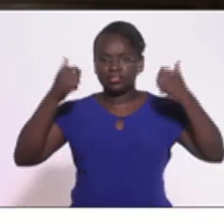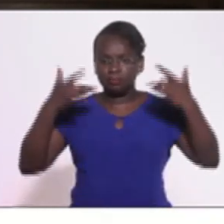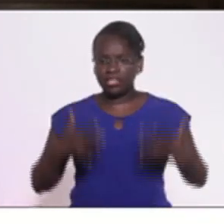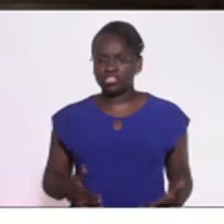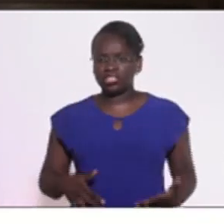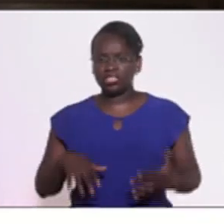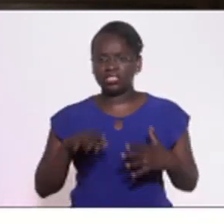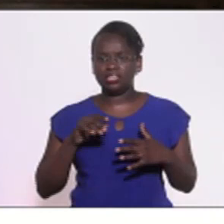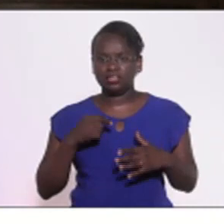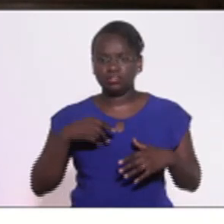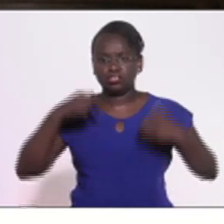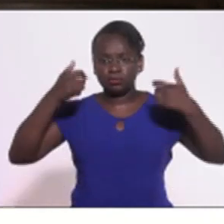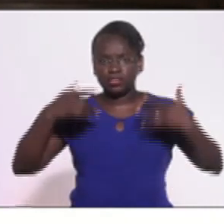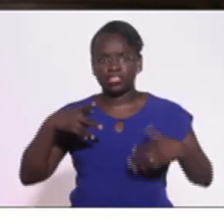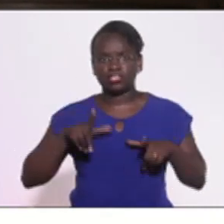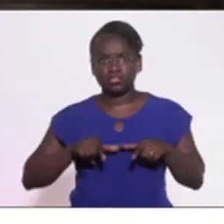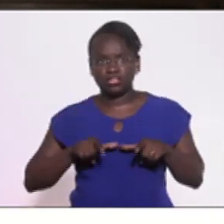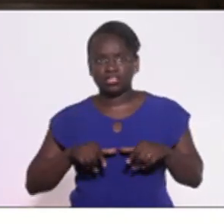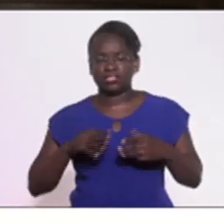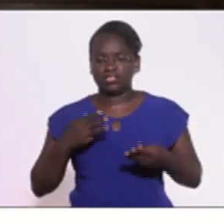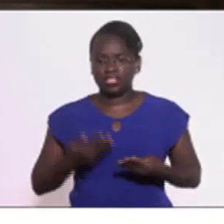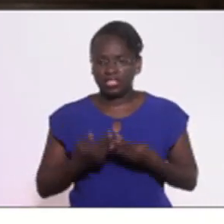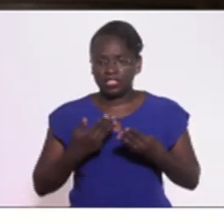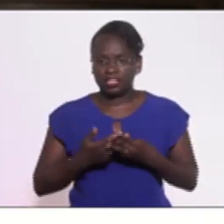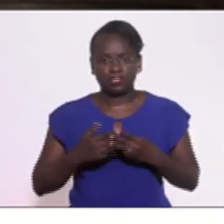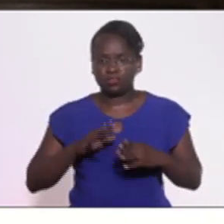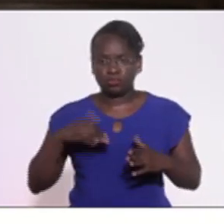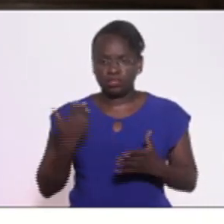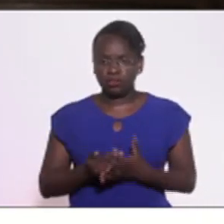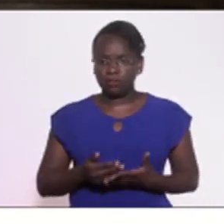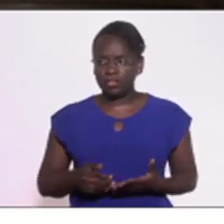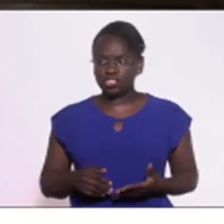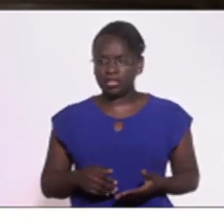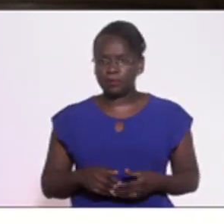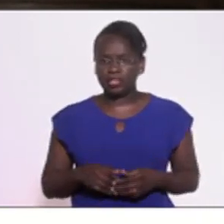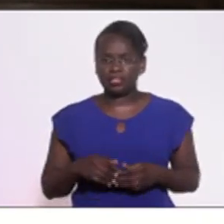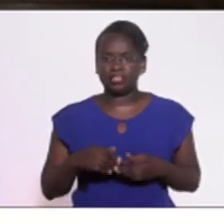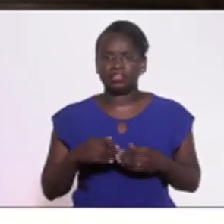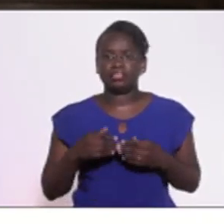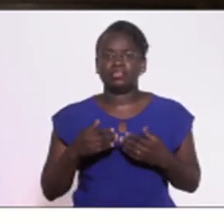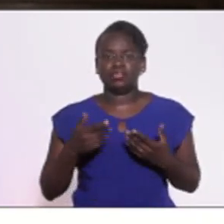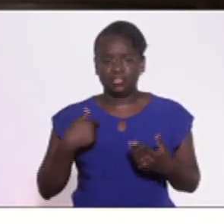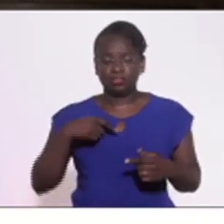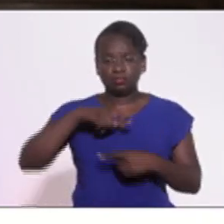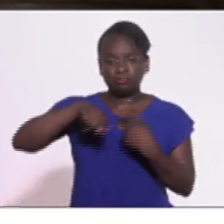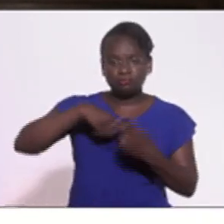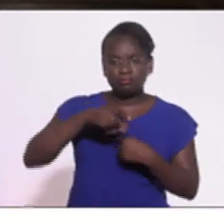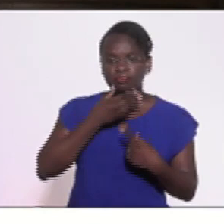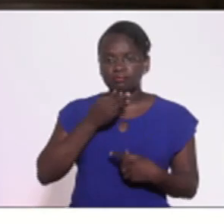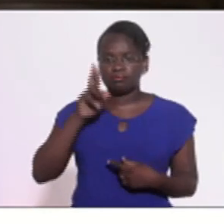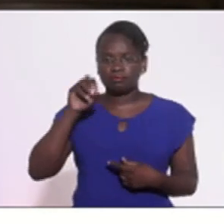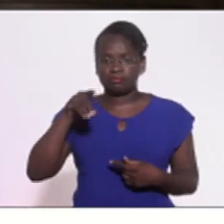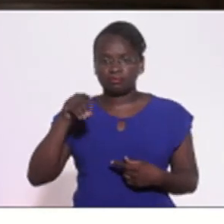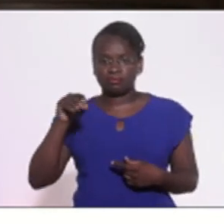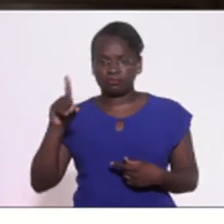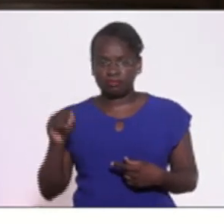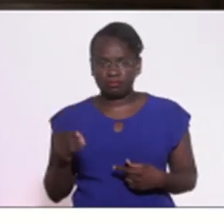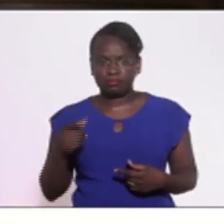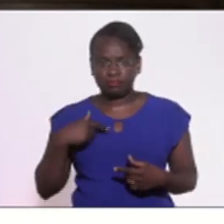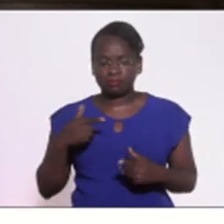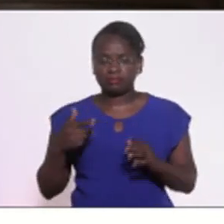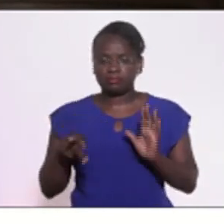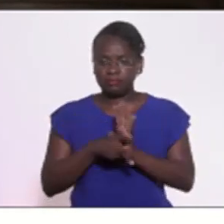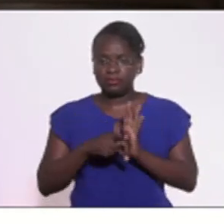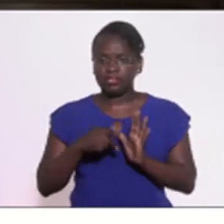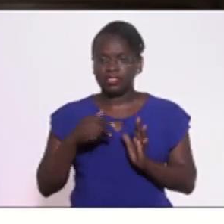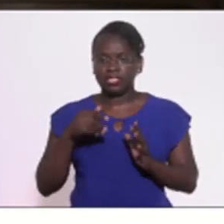mundo judeu, a Israel e tudo mais. E a minha convivência com o Ronaldo é no programa da